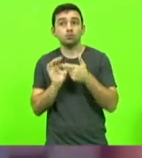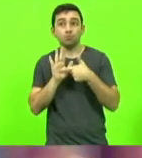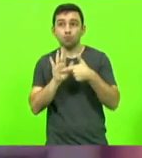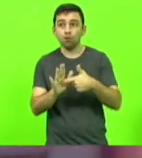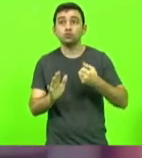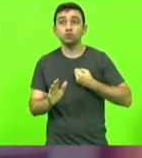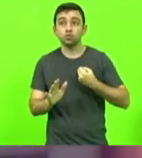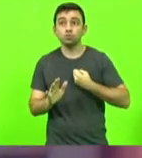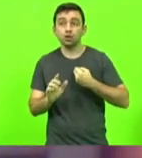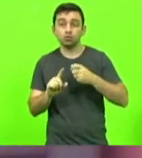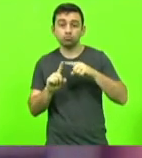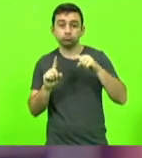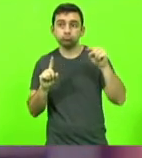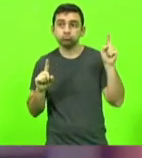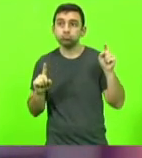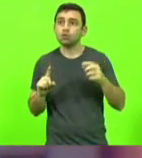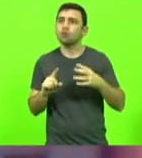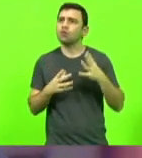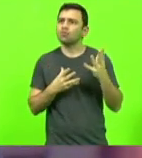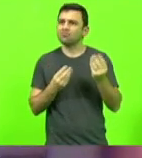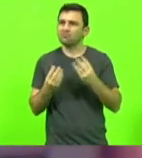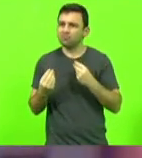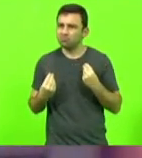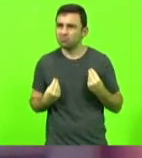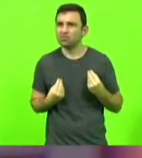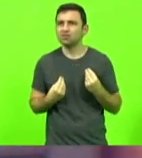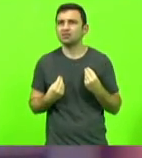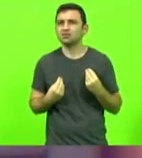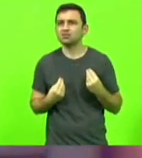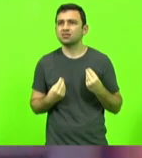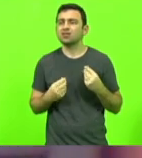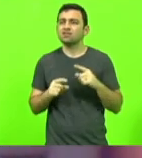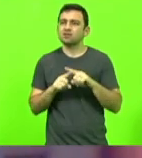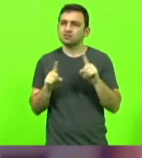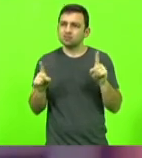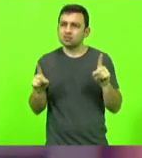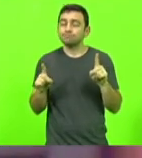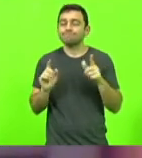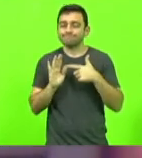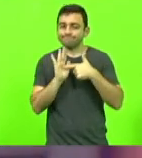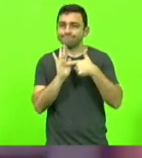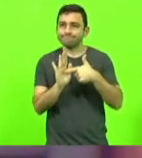números, que muitos desses, Vossa Excelência, deputado Vicente, apresentou.